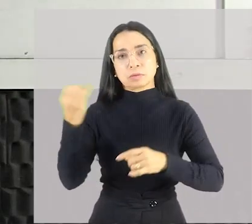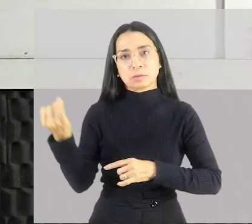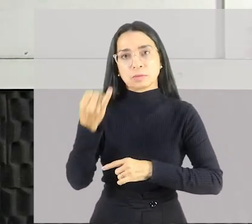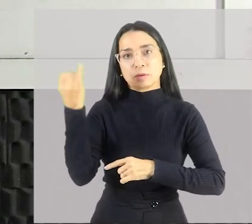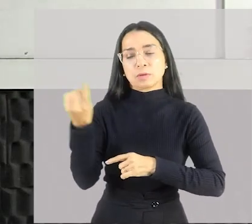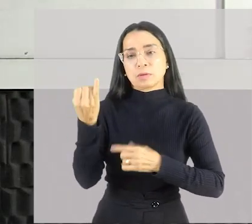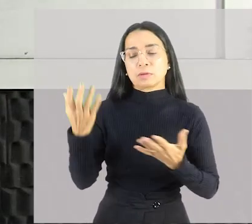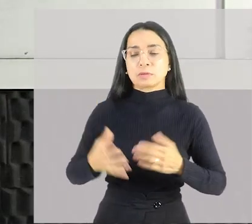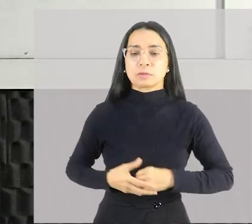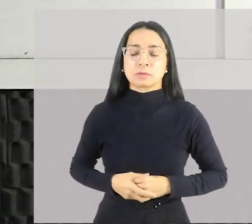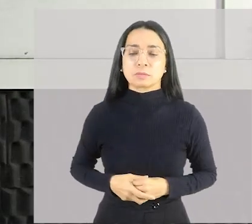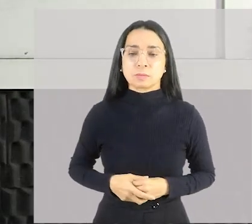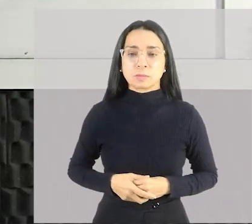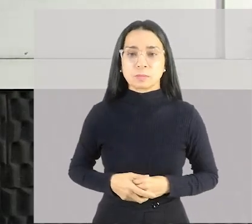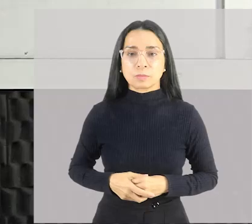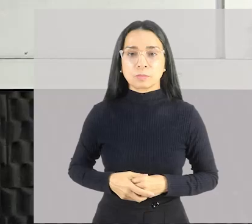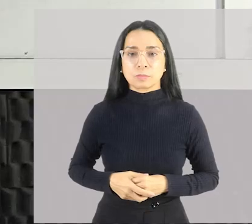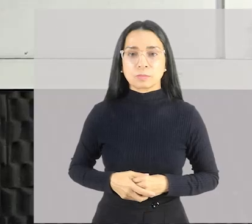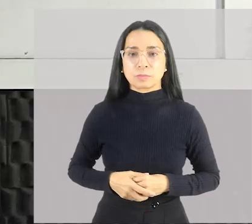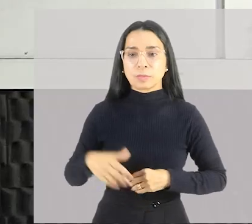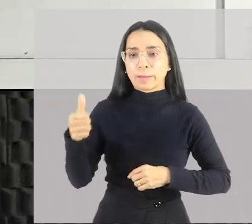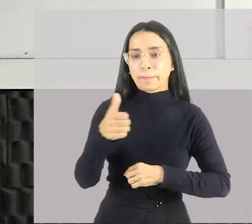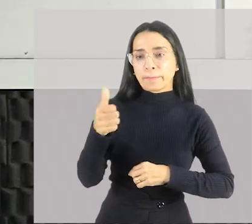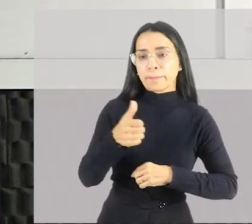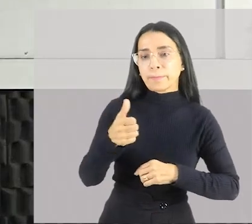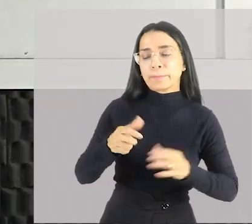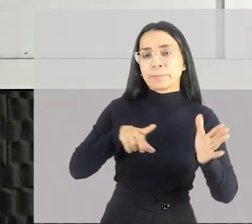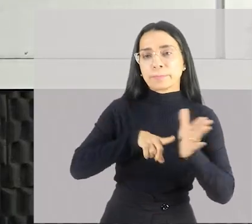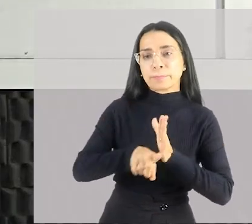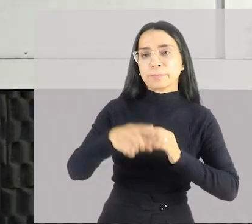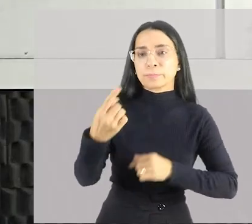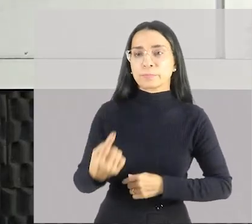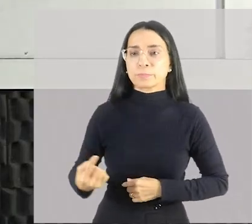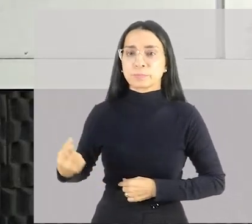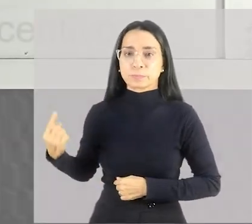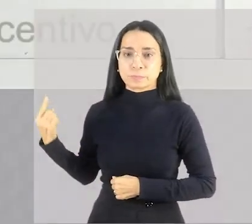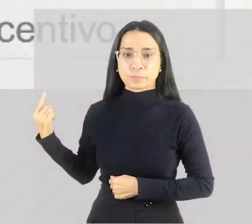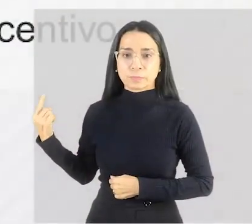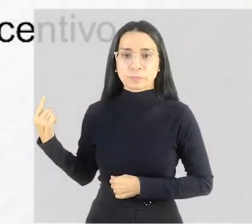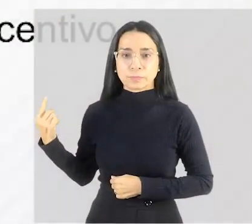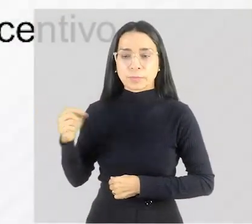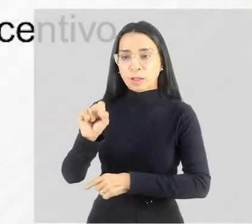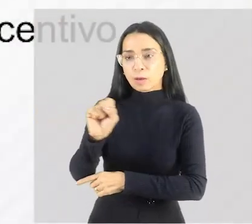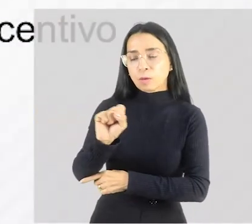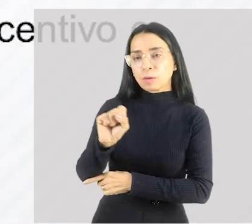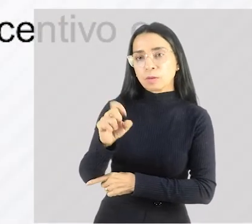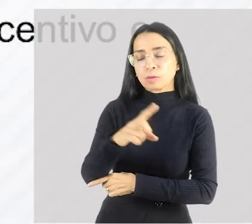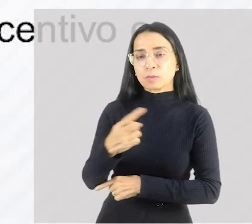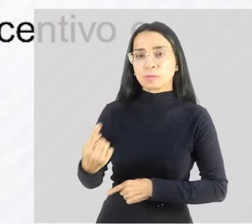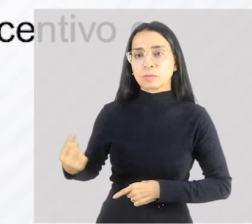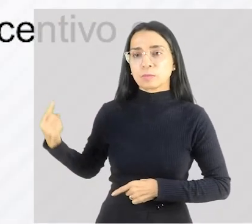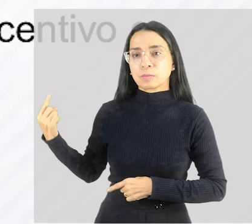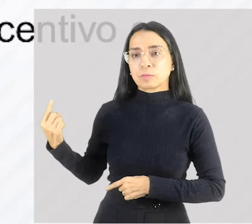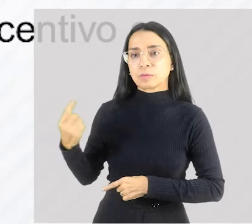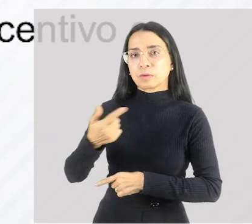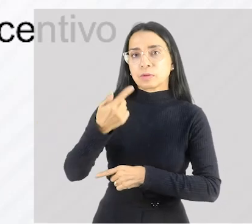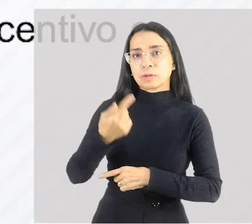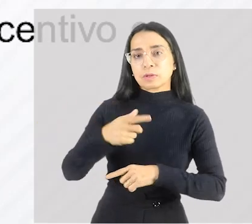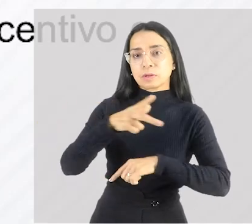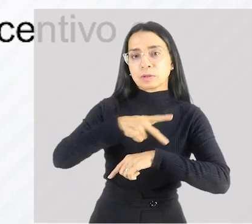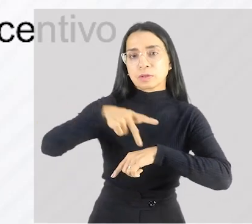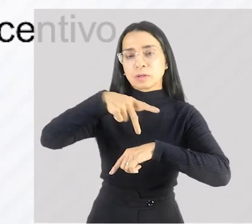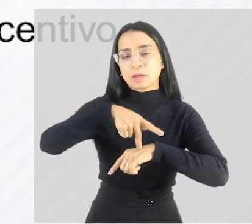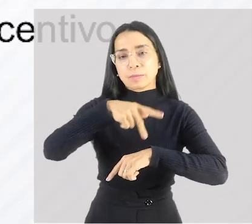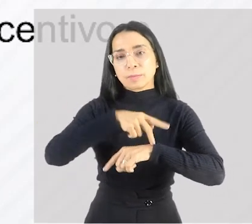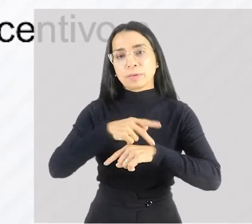relevante certo então vamos pra primeira questão questão 88 sete países americanos